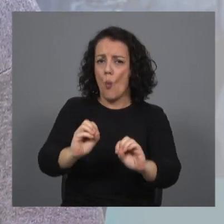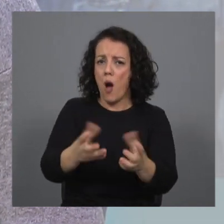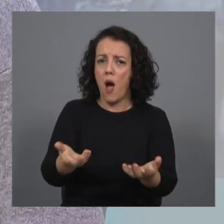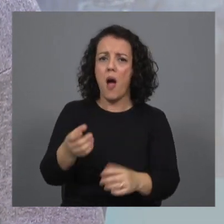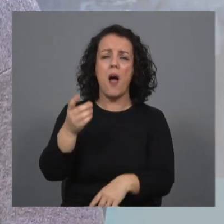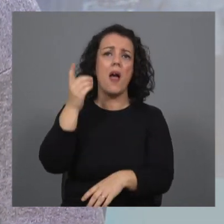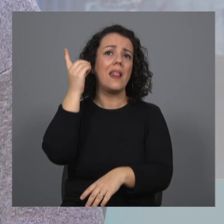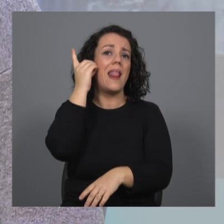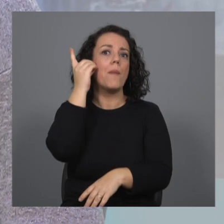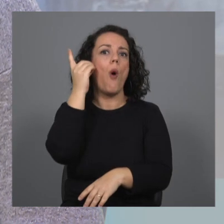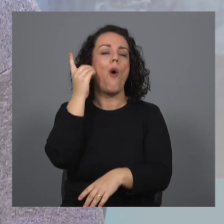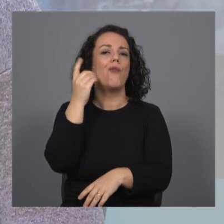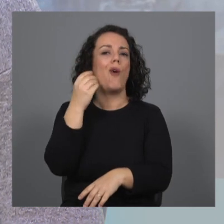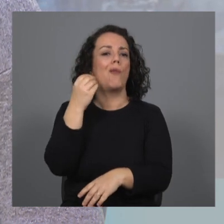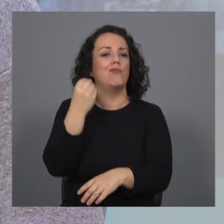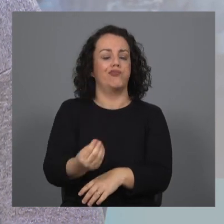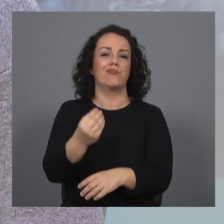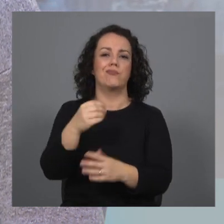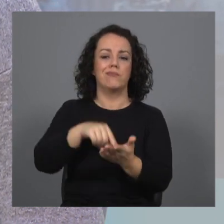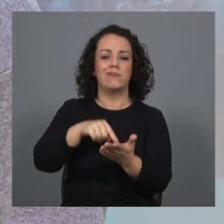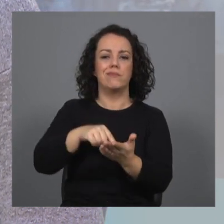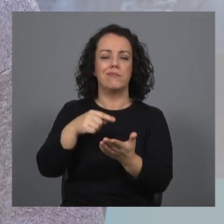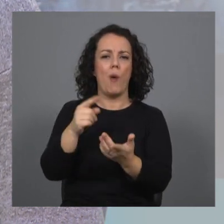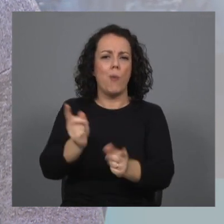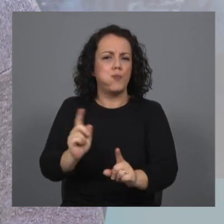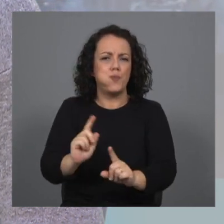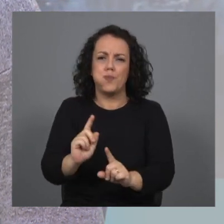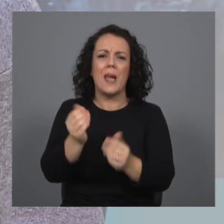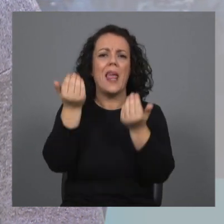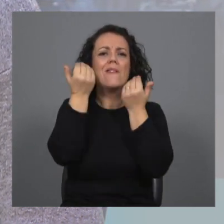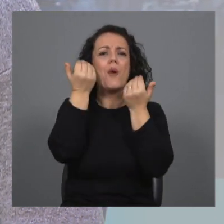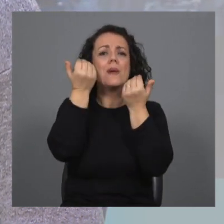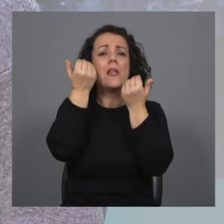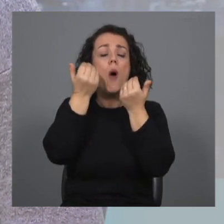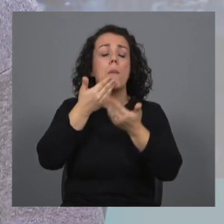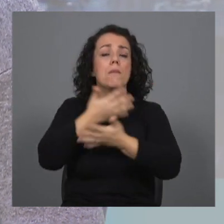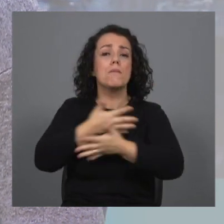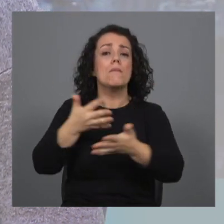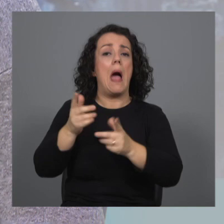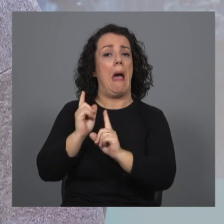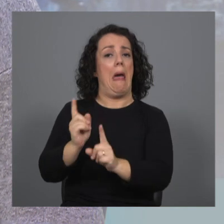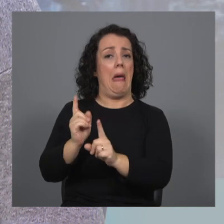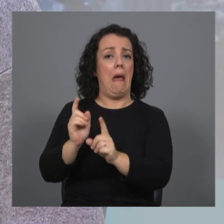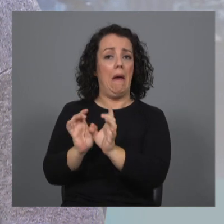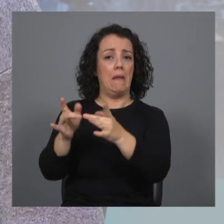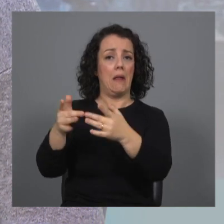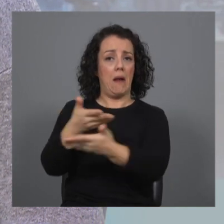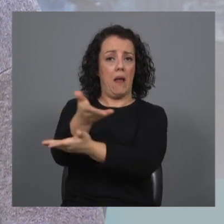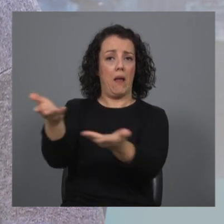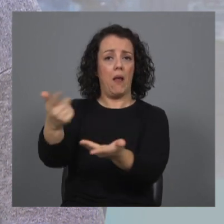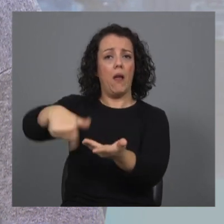têm smartphones, não é? E, portanto, não conseguem aceder à informação onde elas têm vindo a ser disponibilizada. E, portanto,